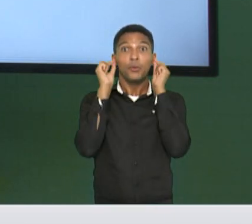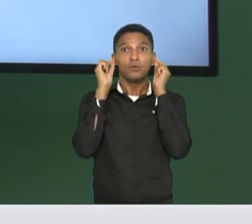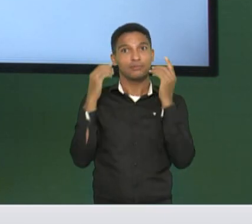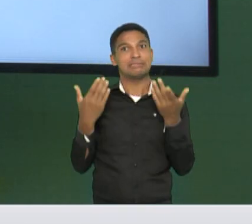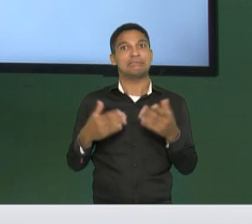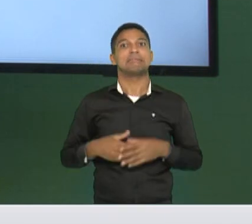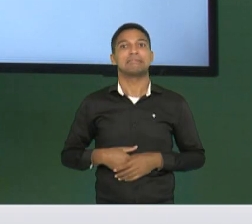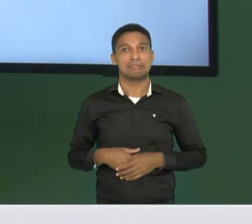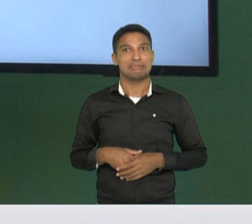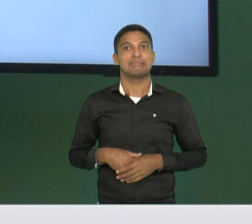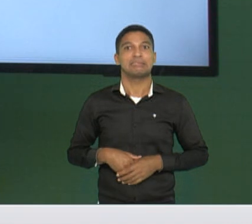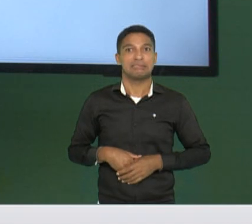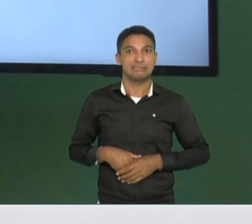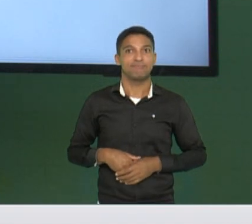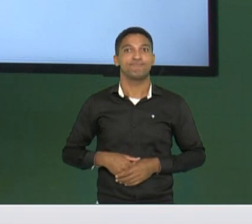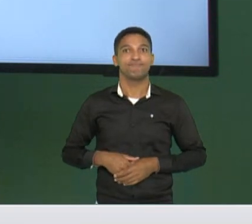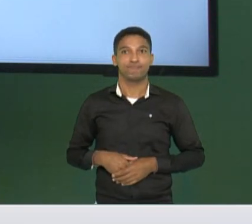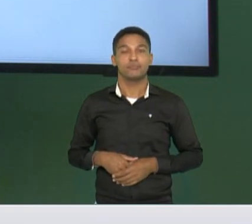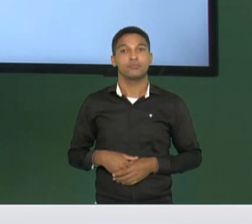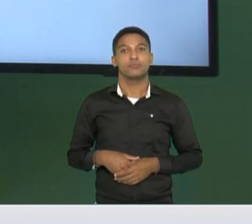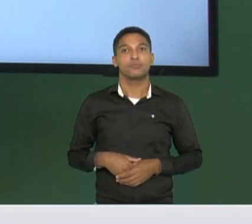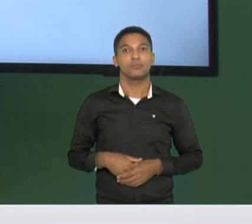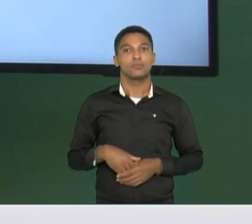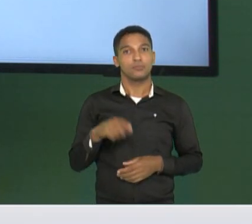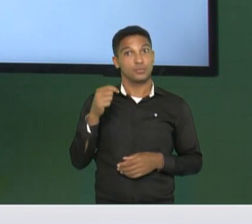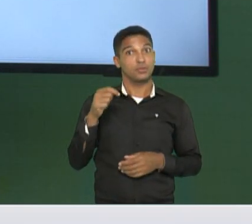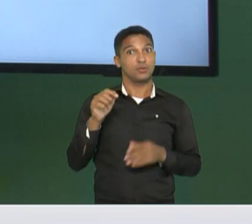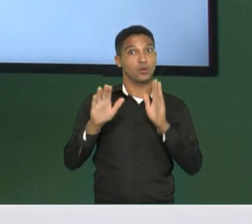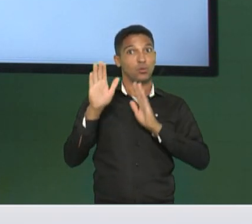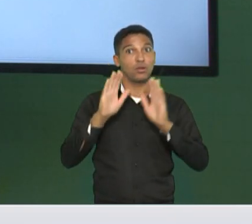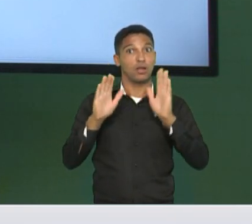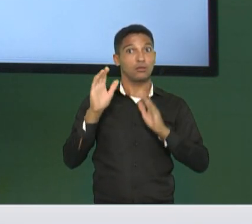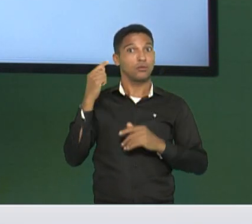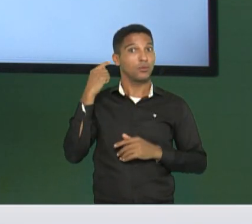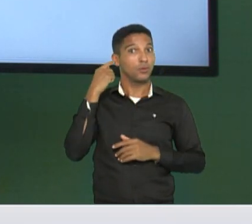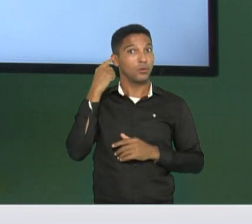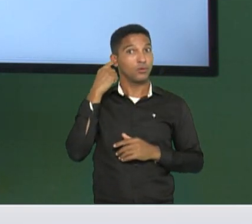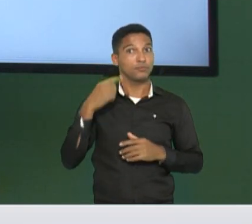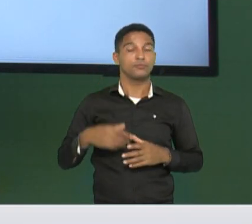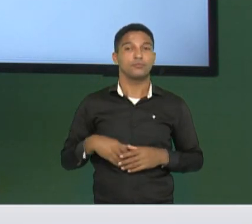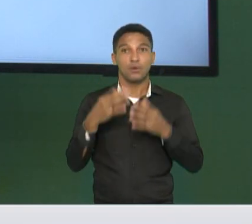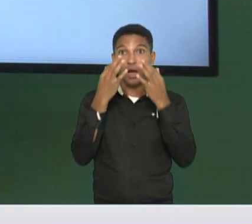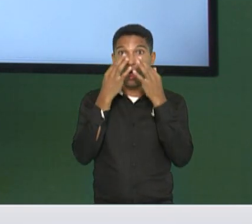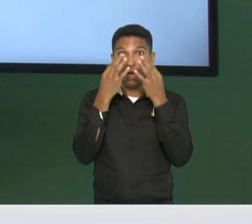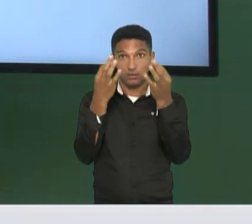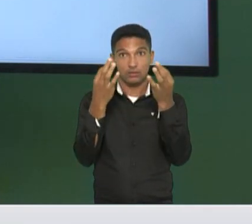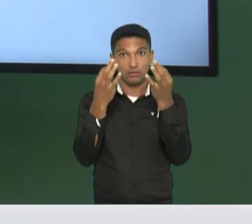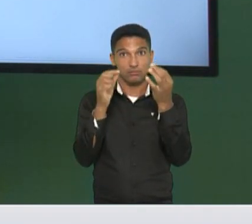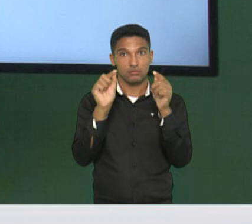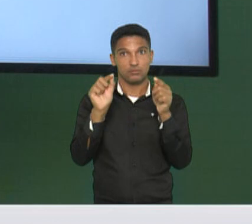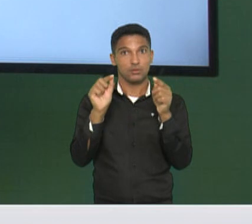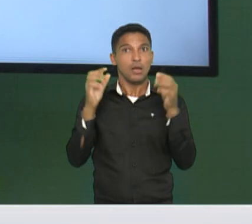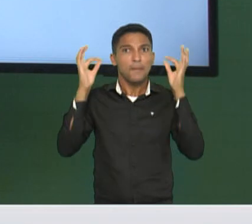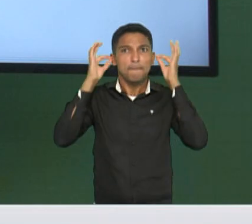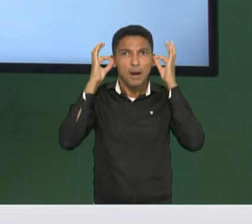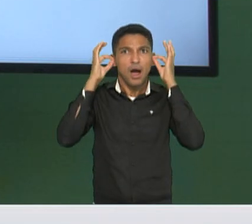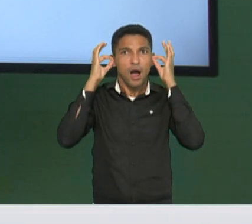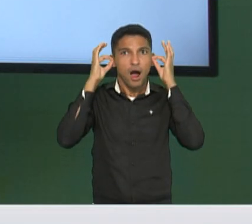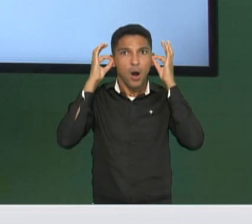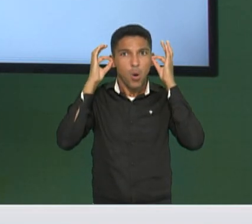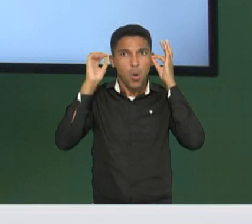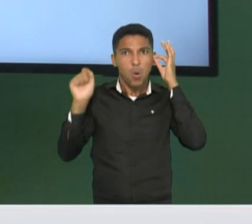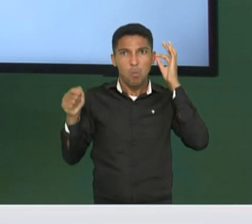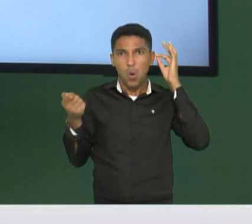vai estar ouvindo. Então tem que cuidar desde já, viu? Presta atenção direitinho no que você está colocando no seu ouvido,